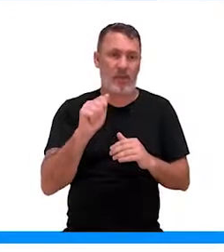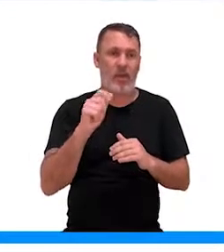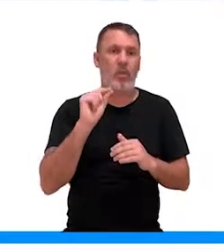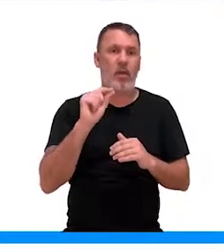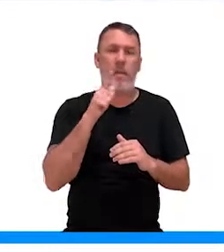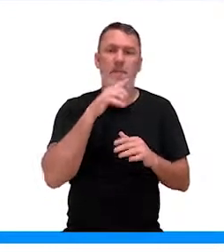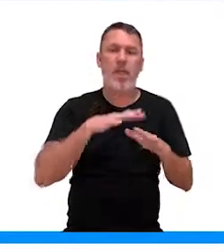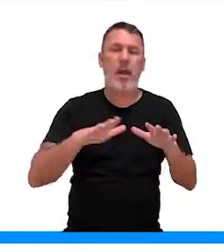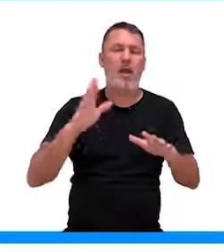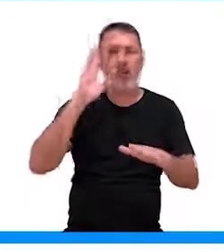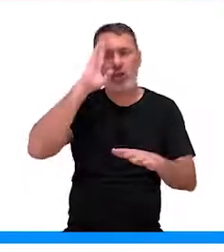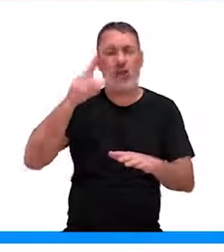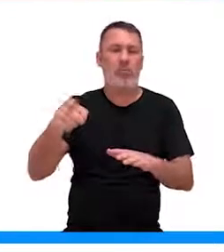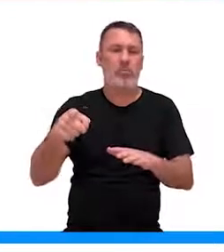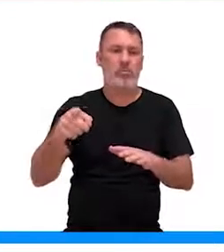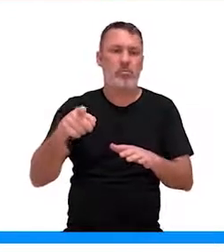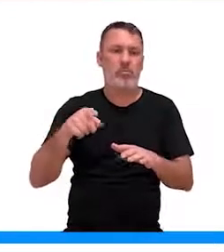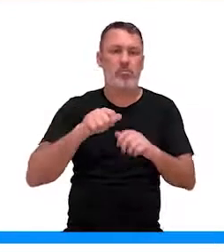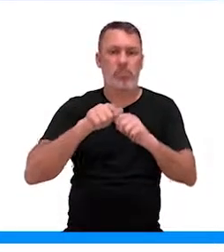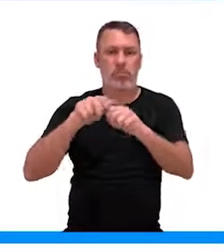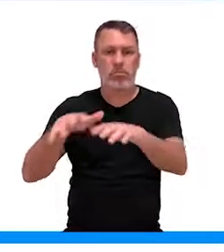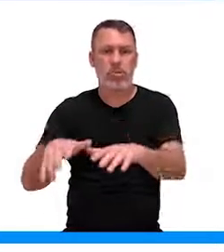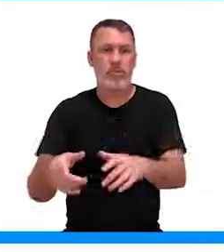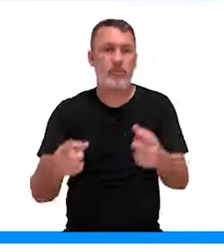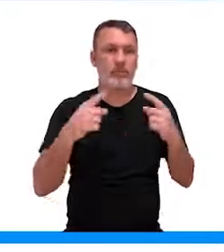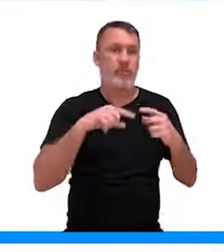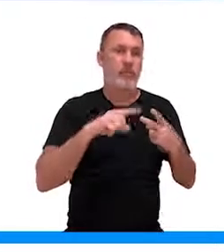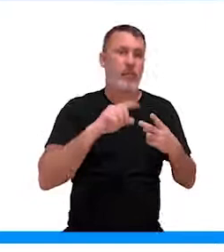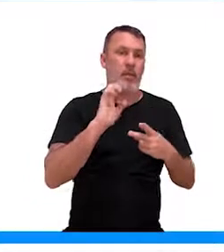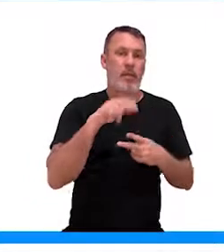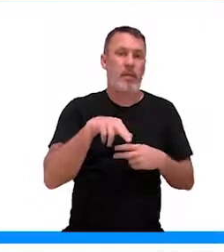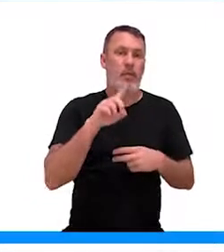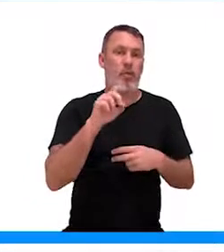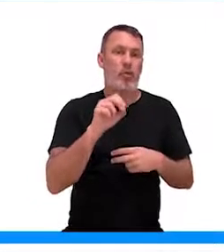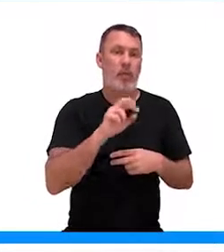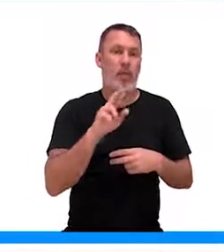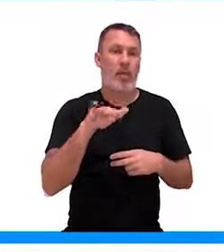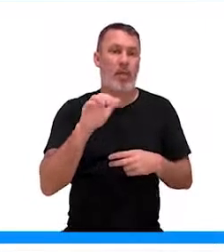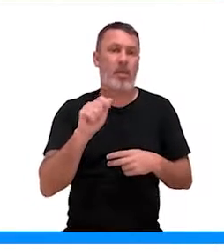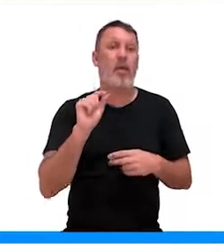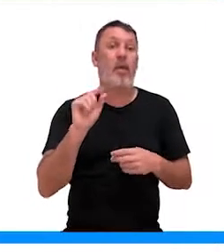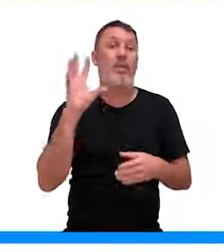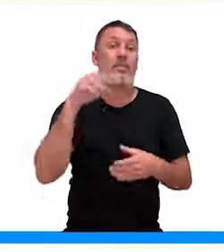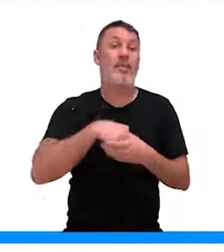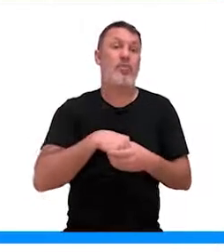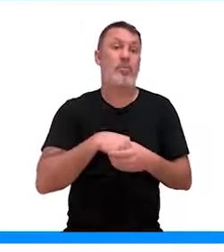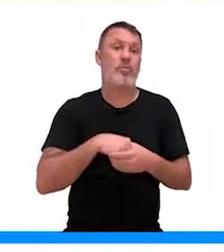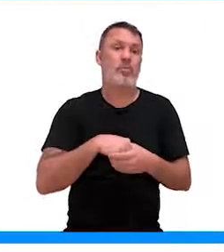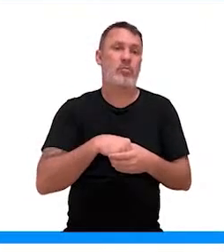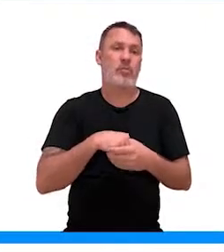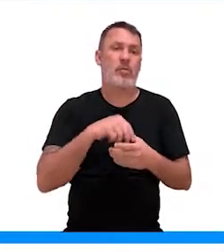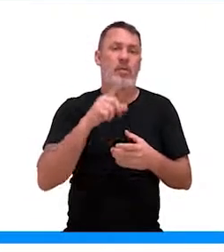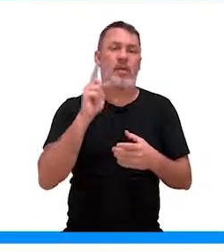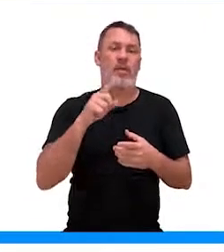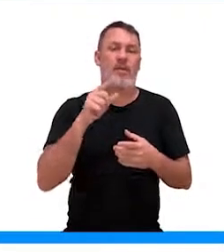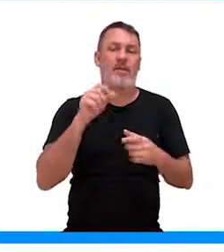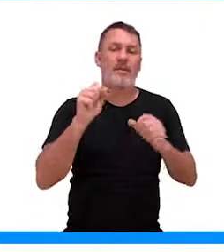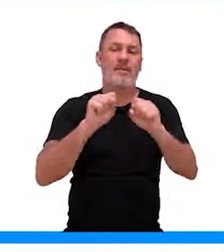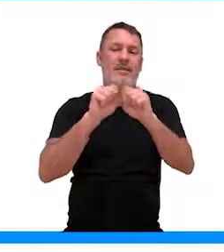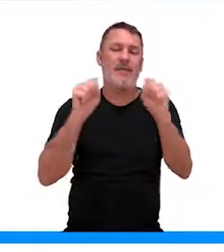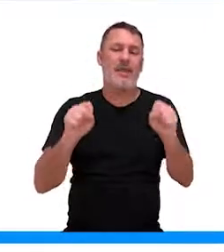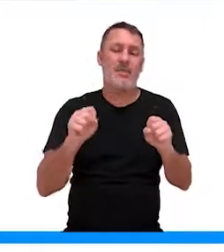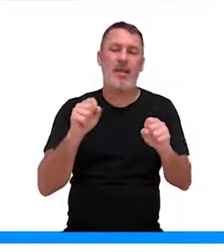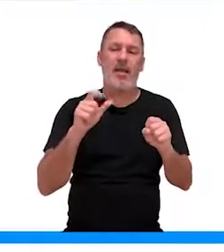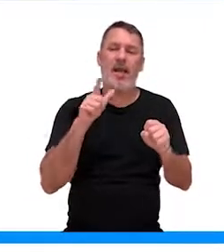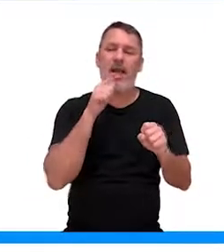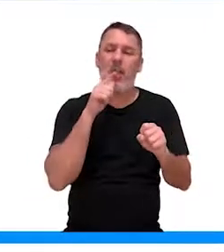mar. Certo? Agora nós temos também a endo de interno. Todo esse sistema de drenagem, ele